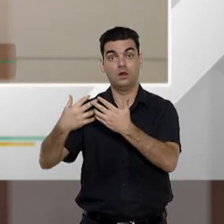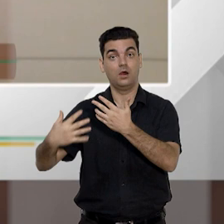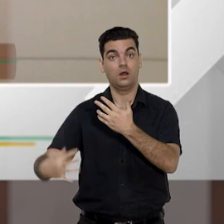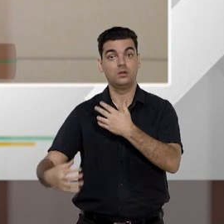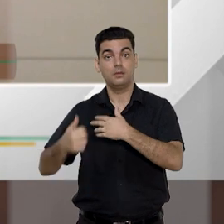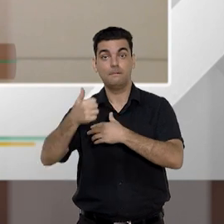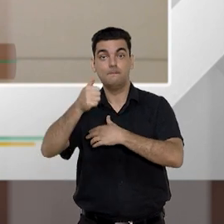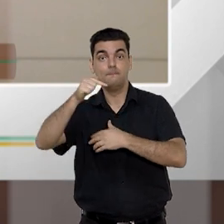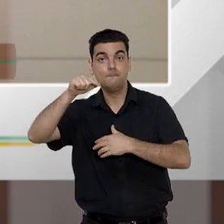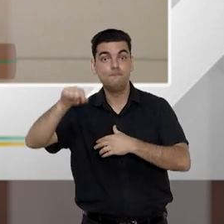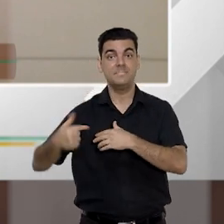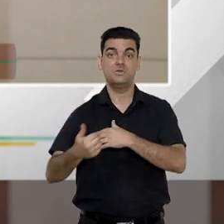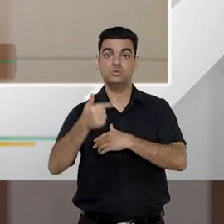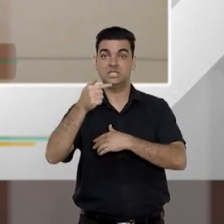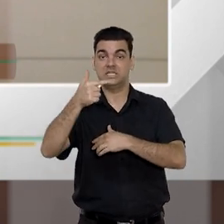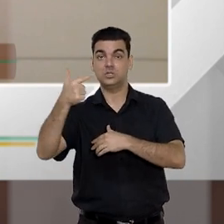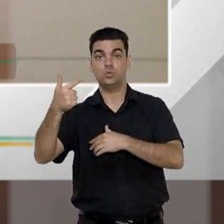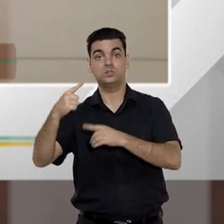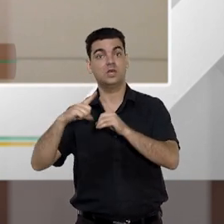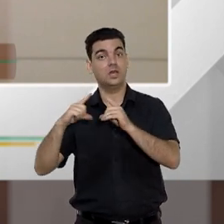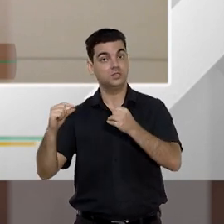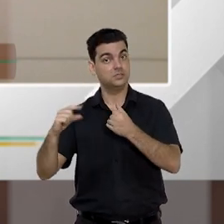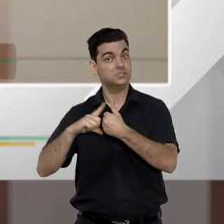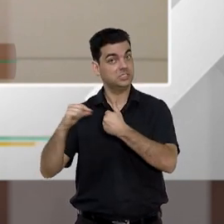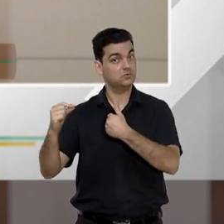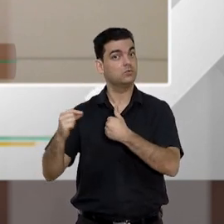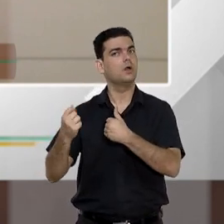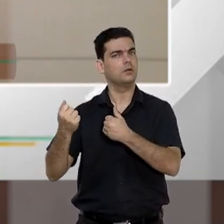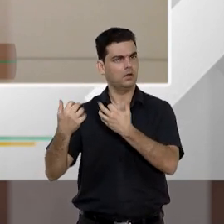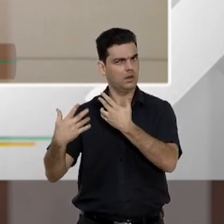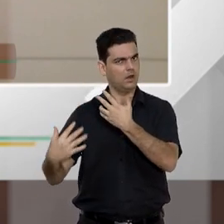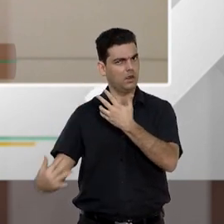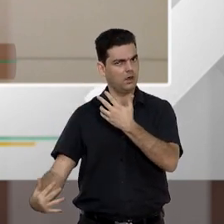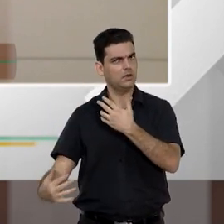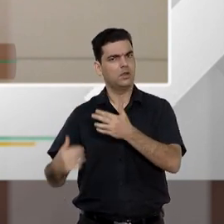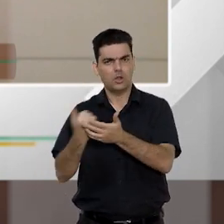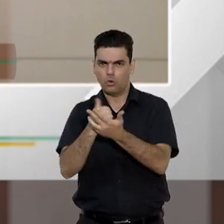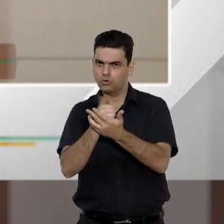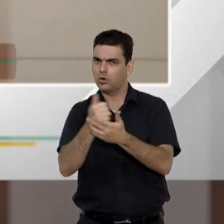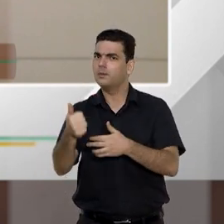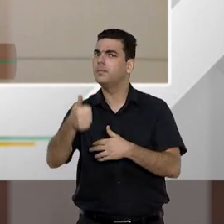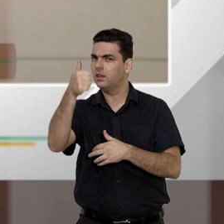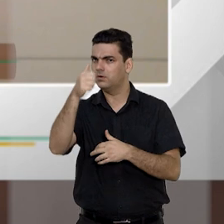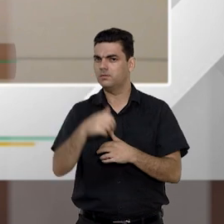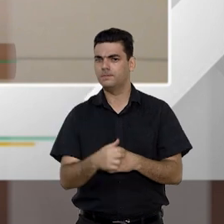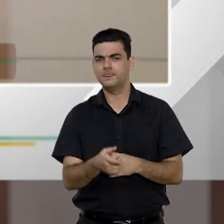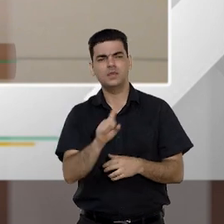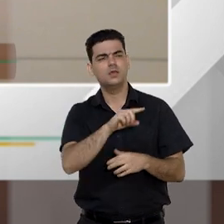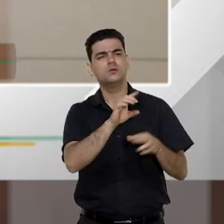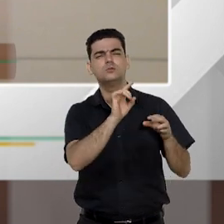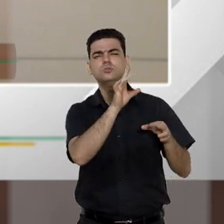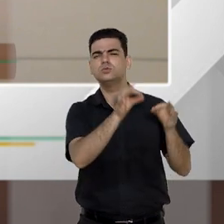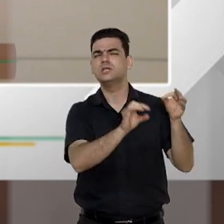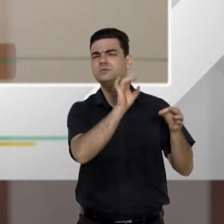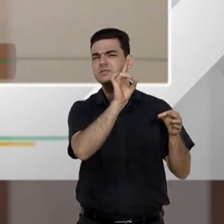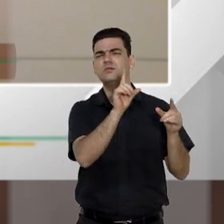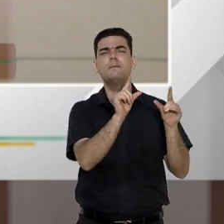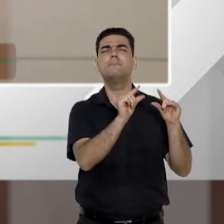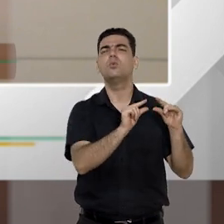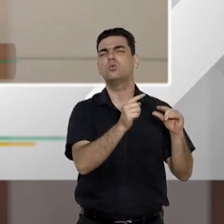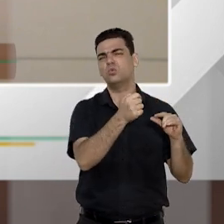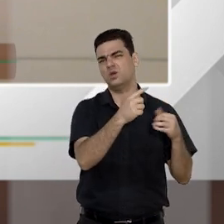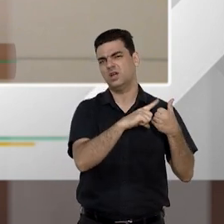com o CPC, que tem 1.072 artigos. Então, o CPC é muito mais completo, a ponto de regulamentar melhor determinadas